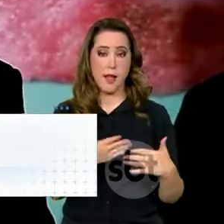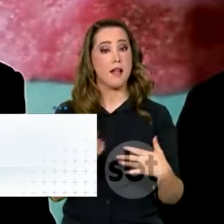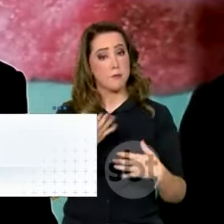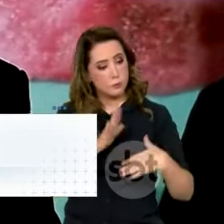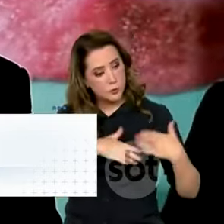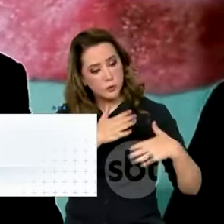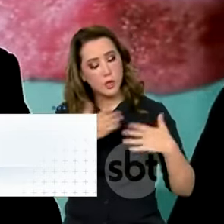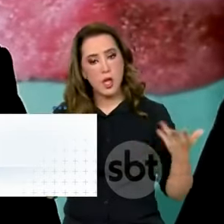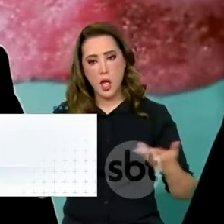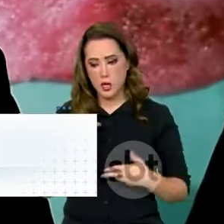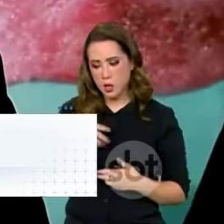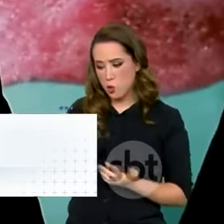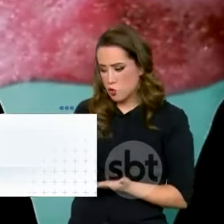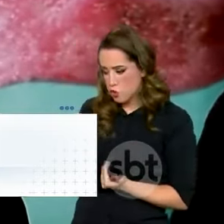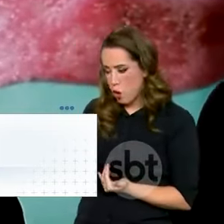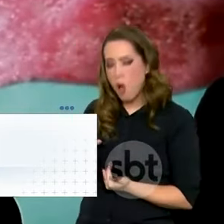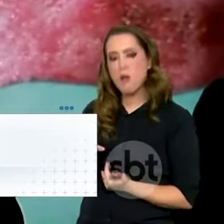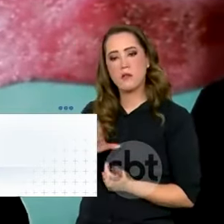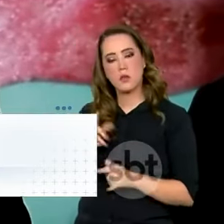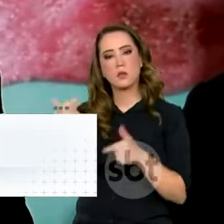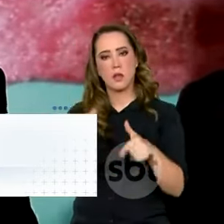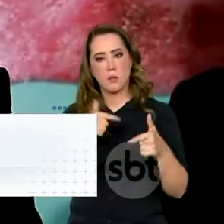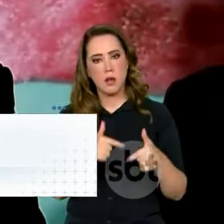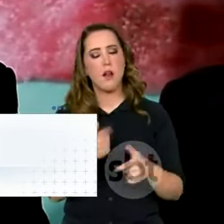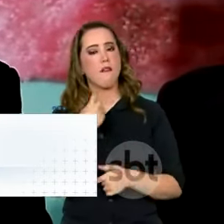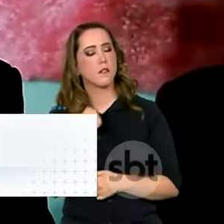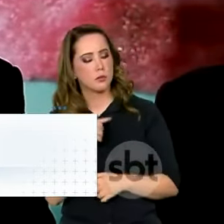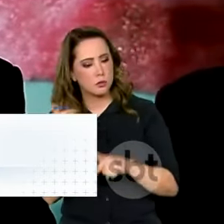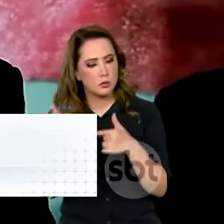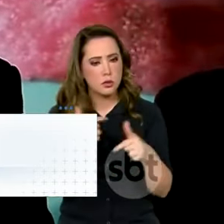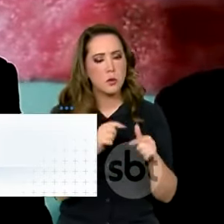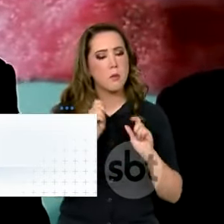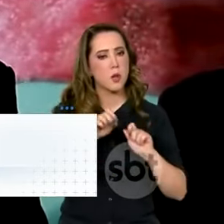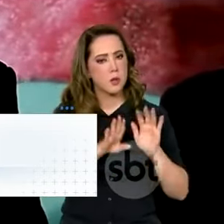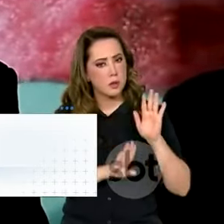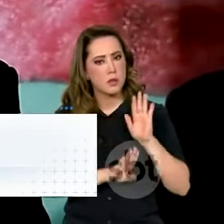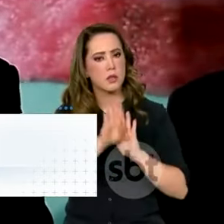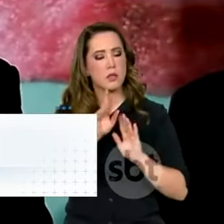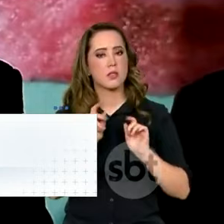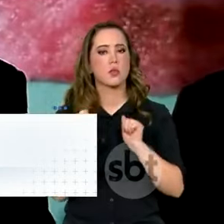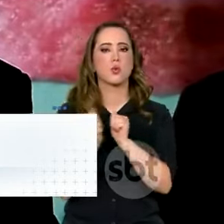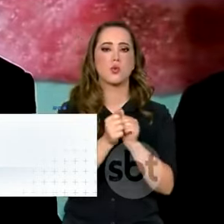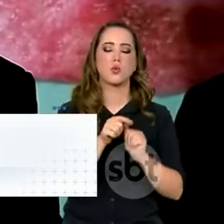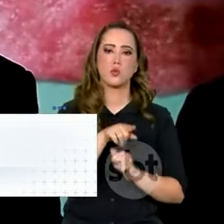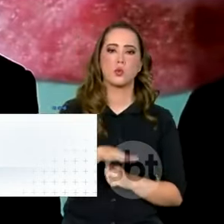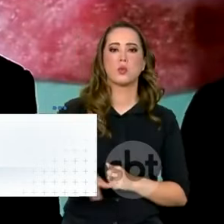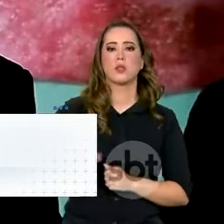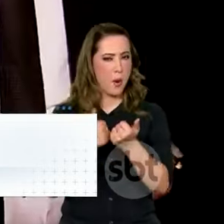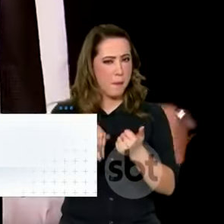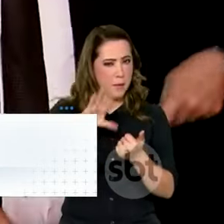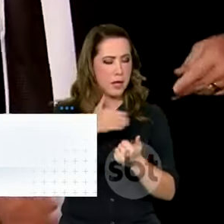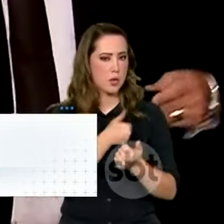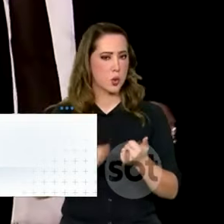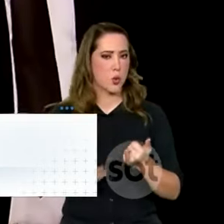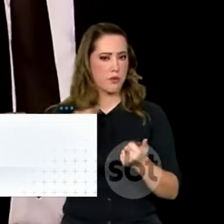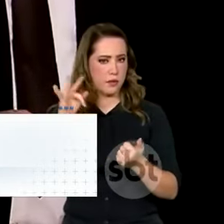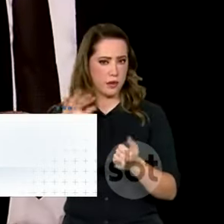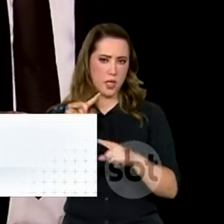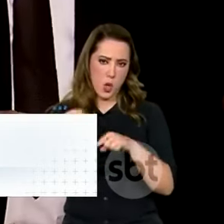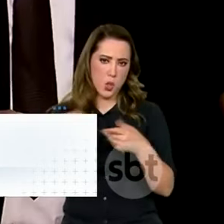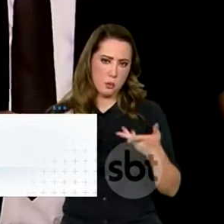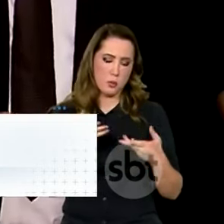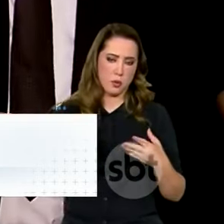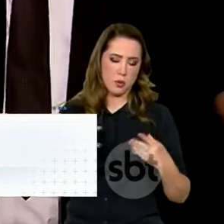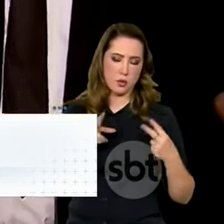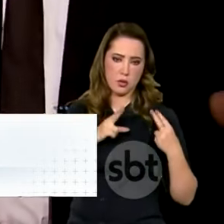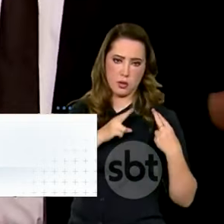com disposição, com vontade de trabalhar e humildade para que possa crescer junto com todos o esporte nacional brasileiro. É bom que diga de passagem